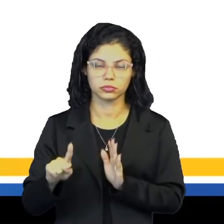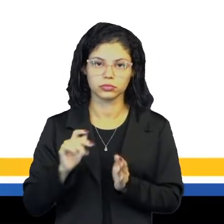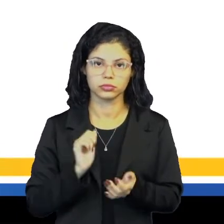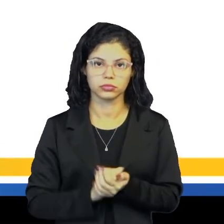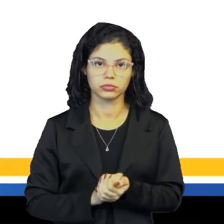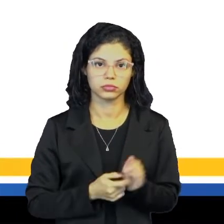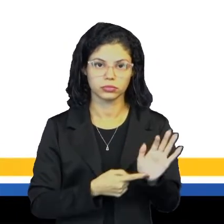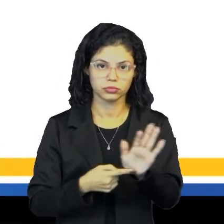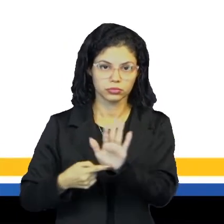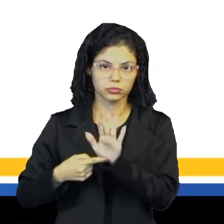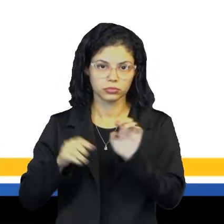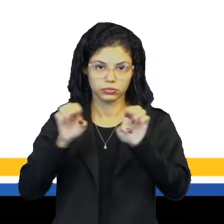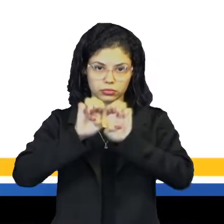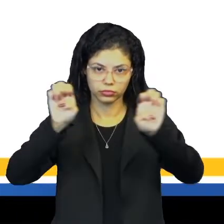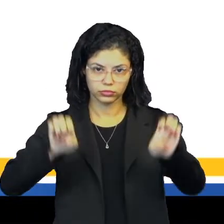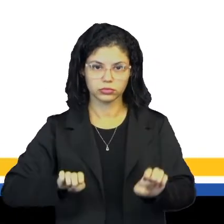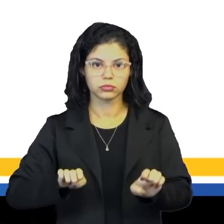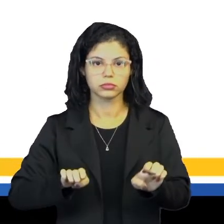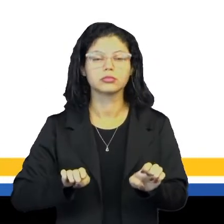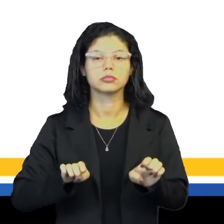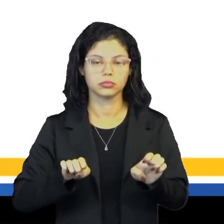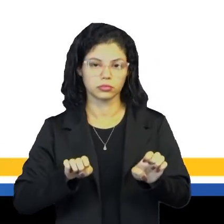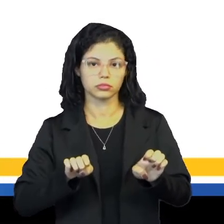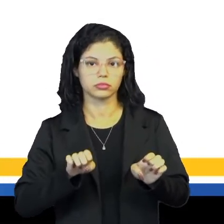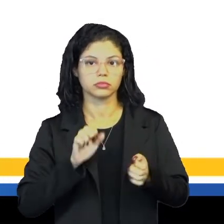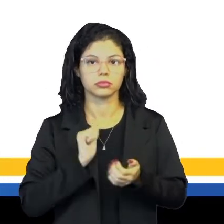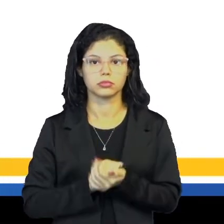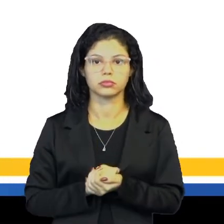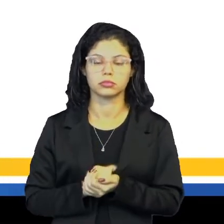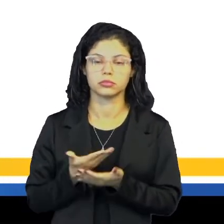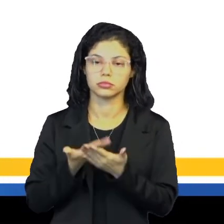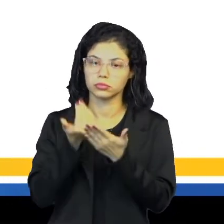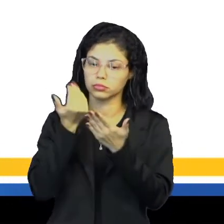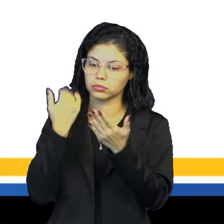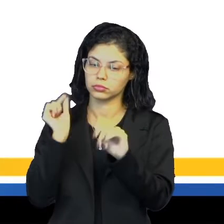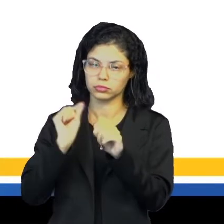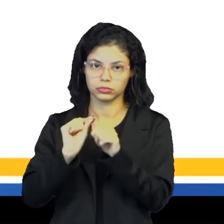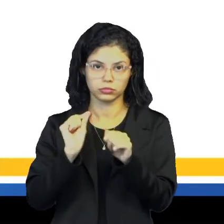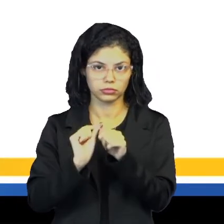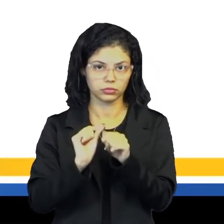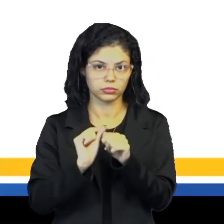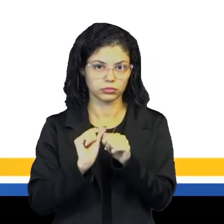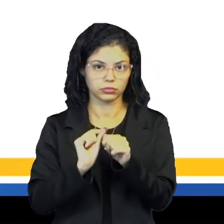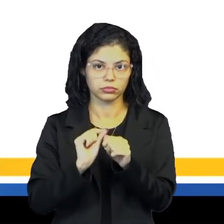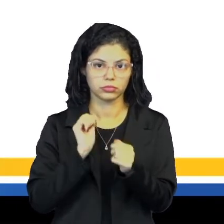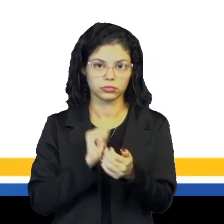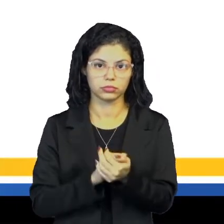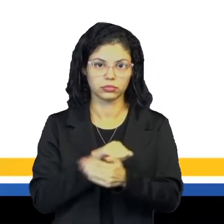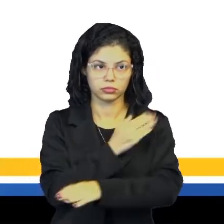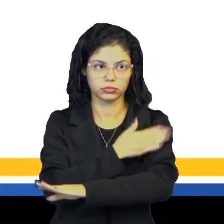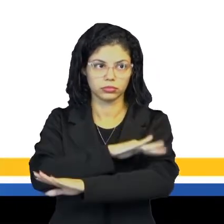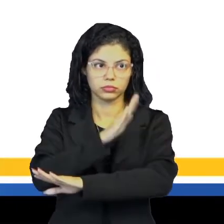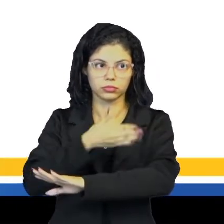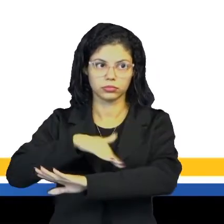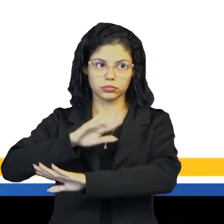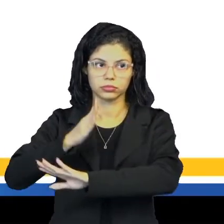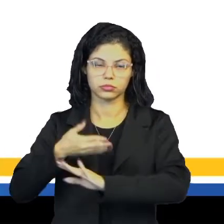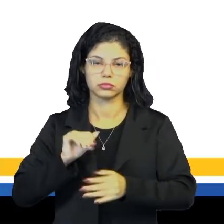no que se refere à estrutura arquitetônica, que antes era feita em encostas de morros pelos gregos,